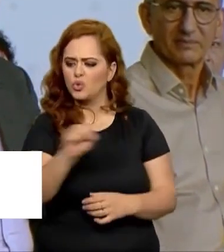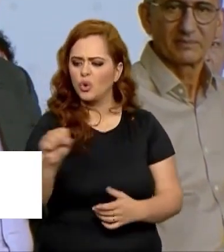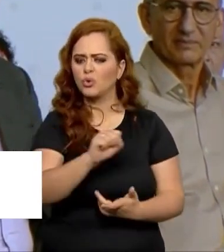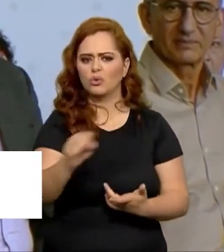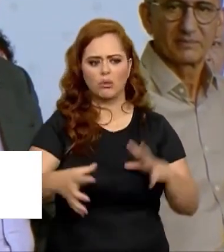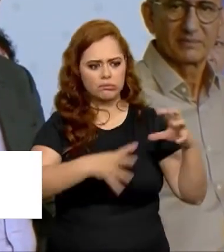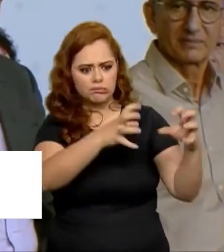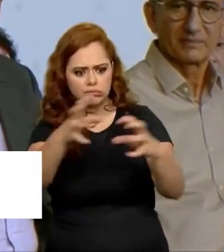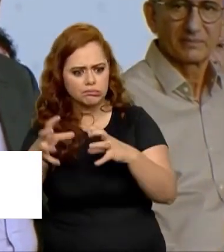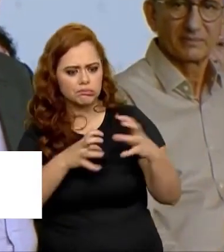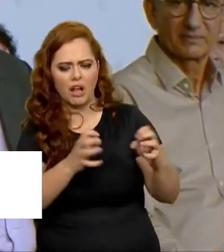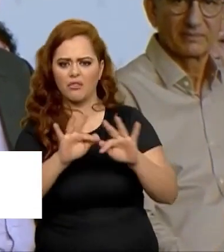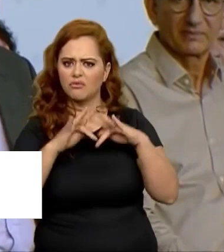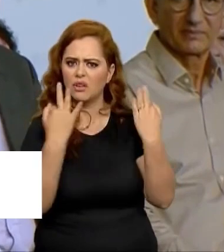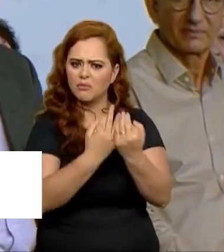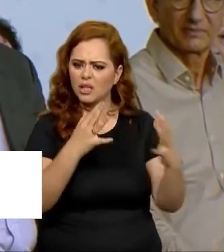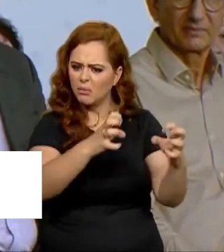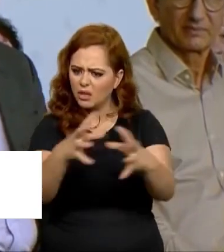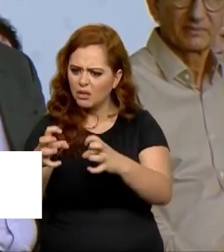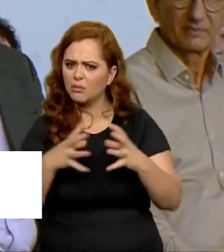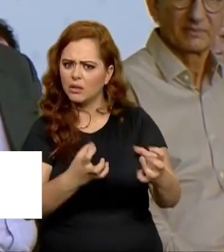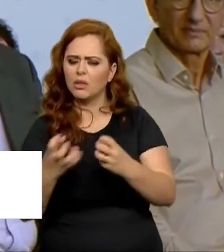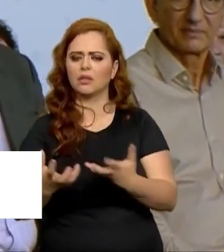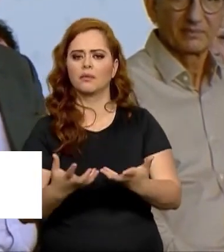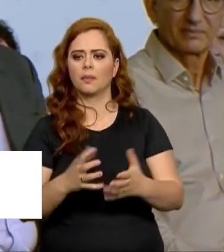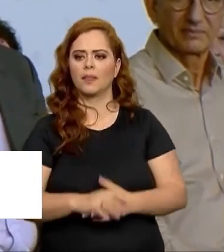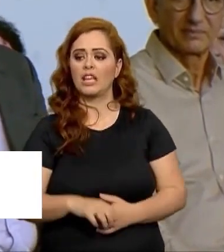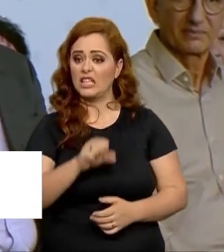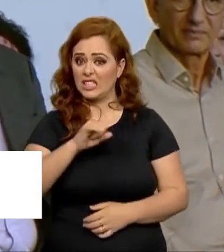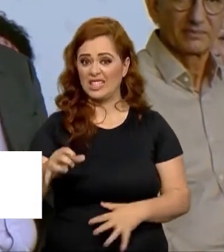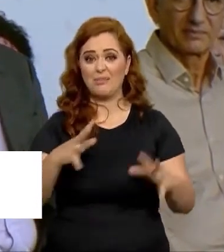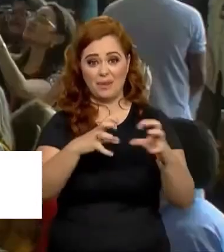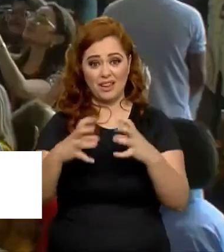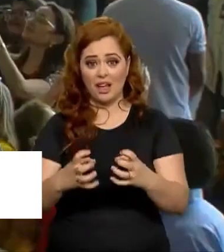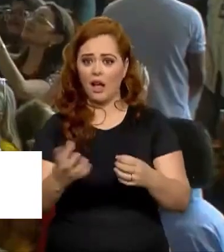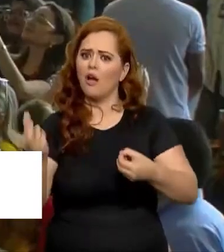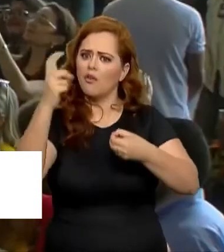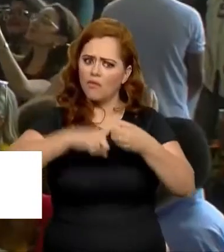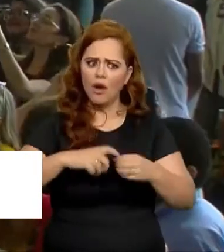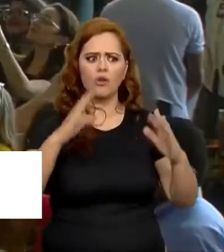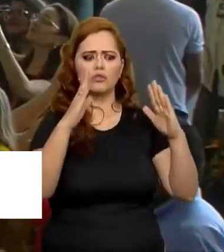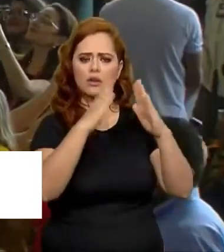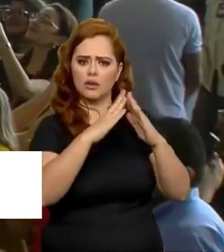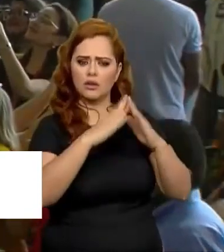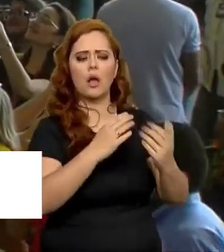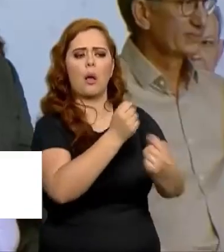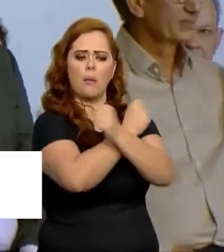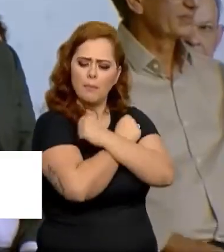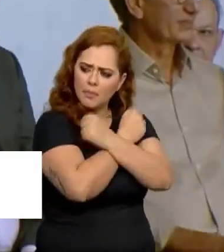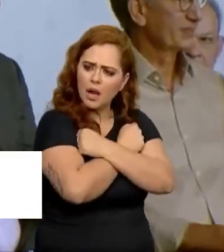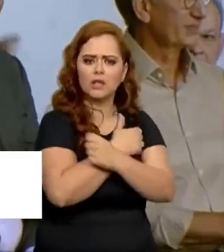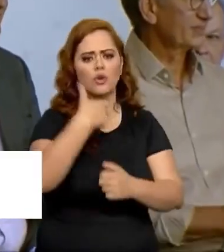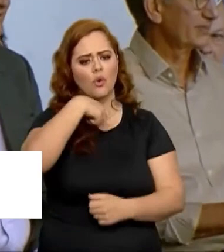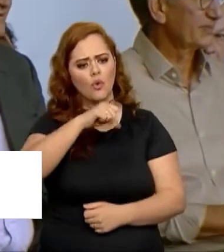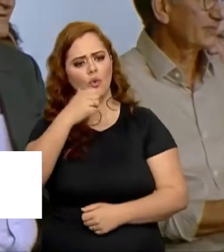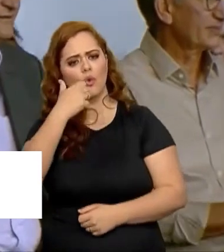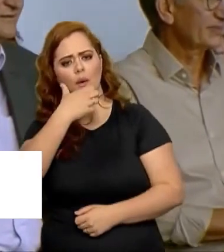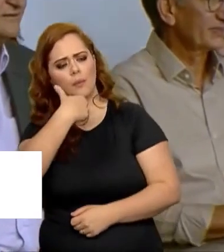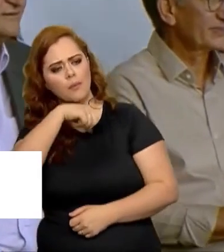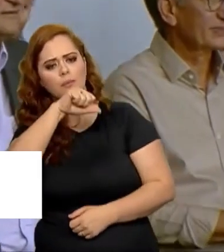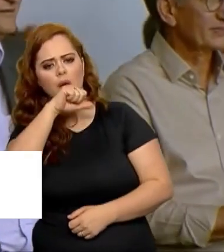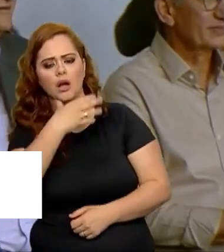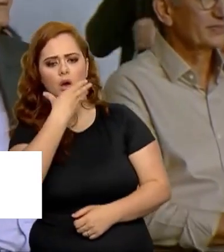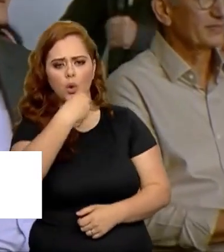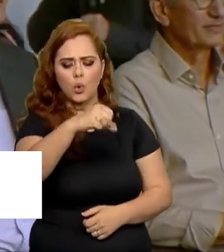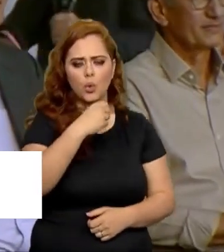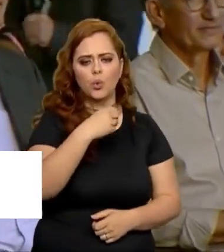preciso parar com essa briga. Se brigar dentro de casa, volta e abraça o seu filho, abraça o seu pai, abraça a sua mãe, deixa a política para